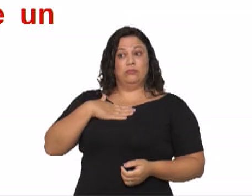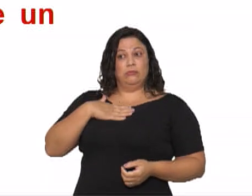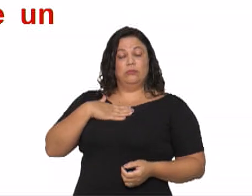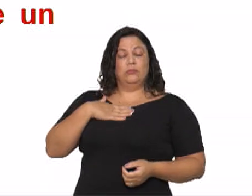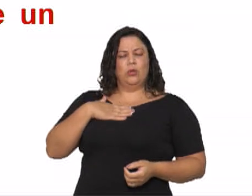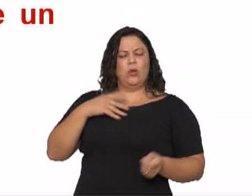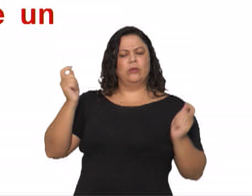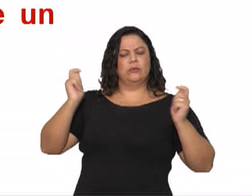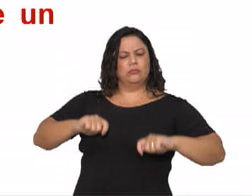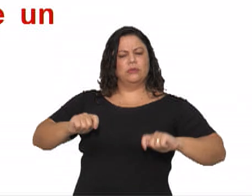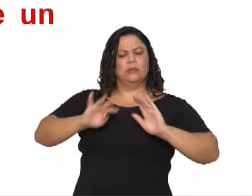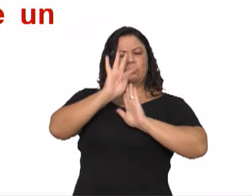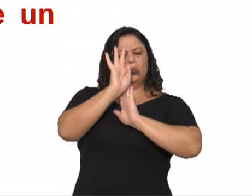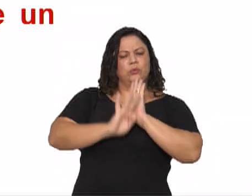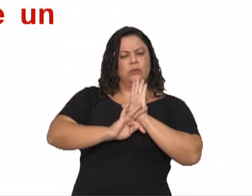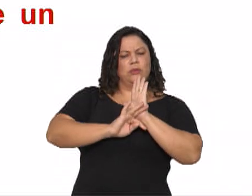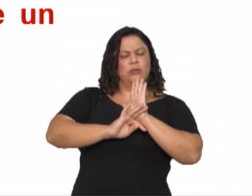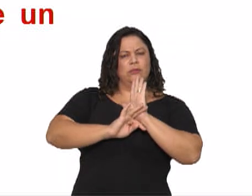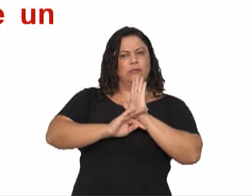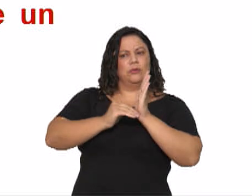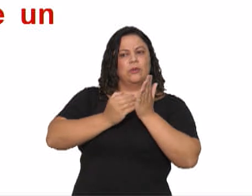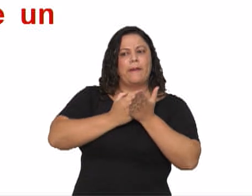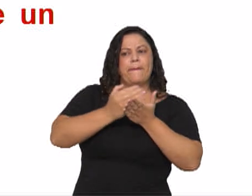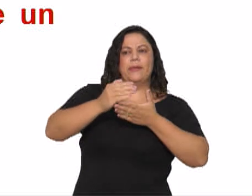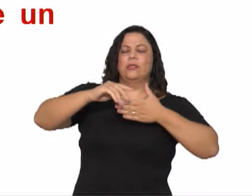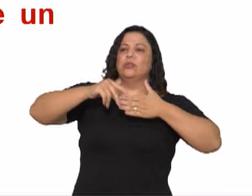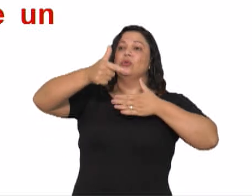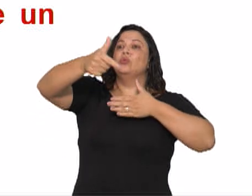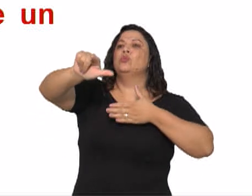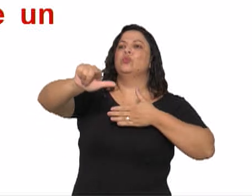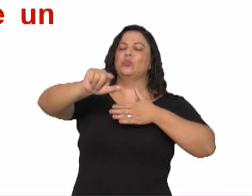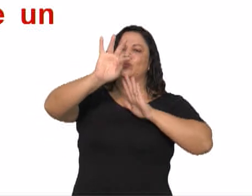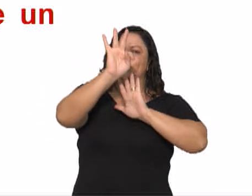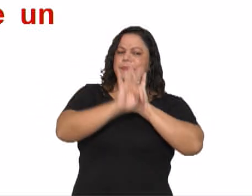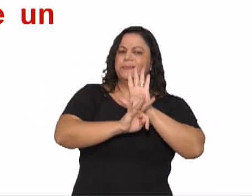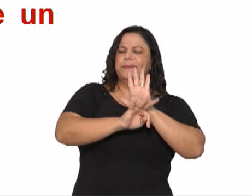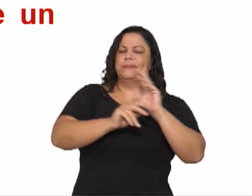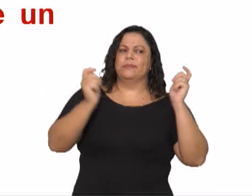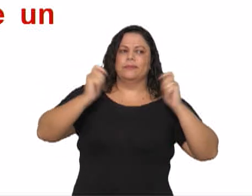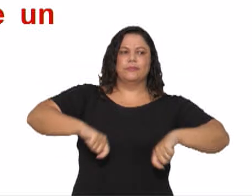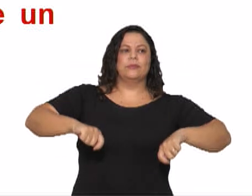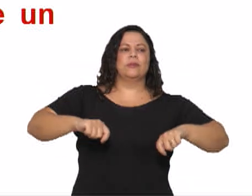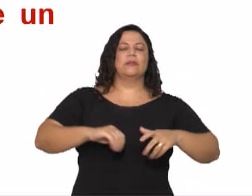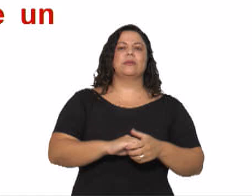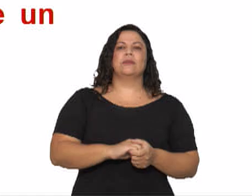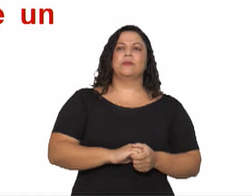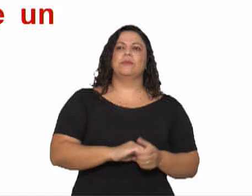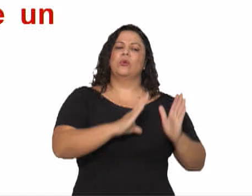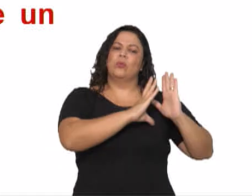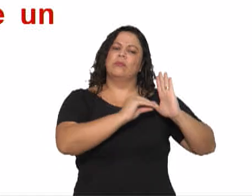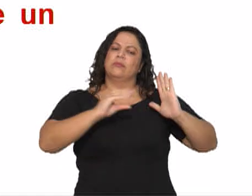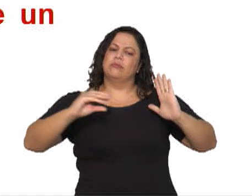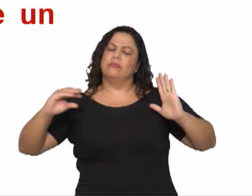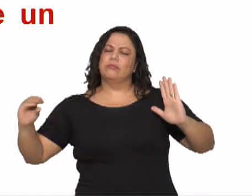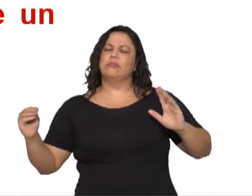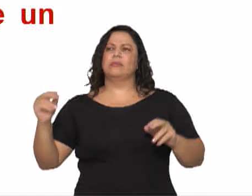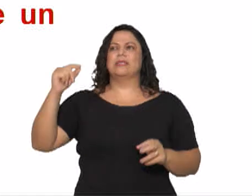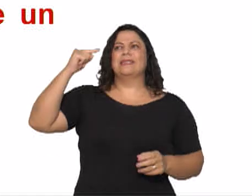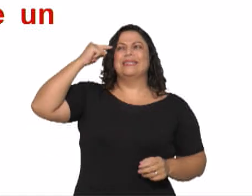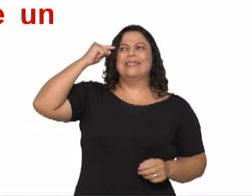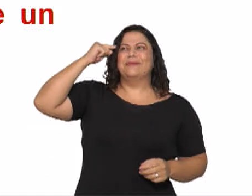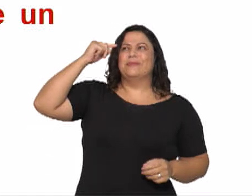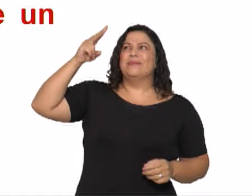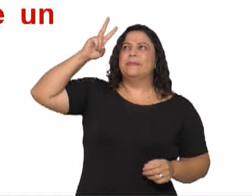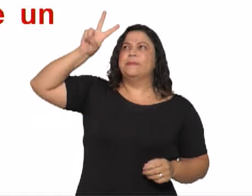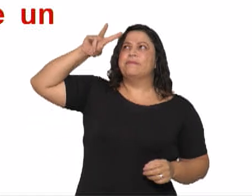produzimos textos a partir de outros textos. Nosso contato com outros textos está em la memória. Nós sempre buscamos de